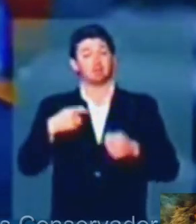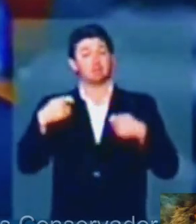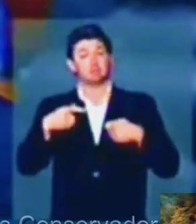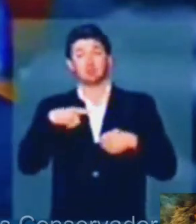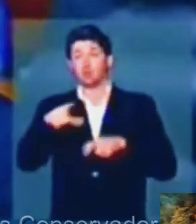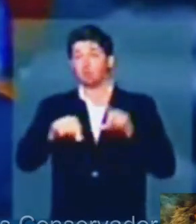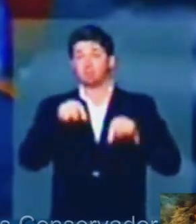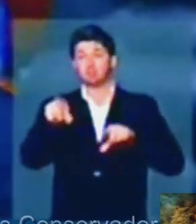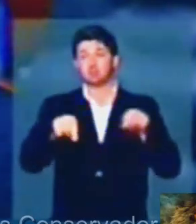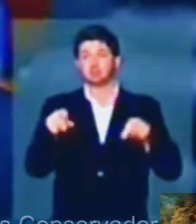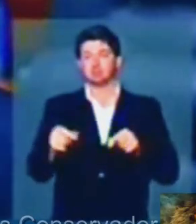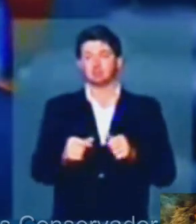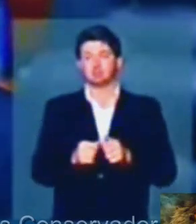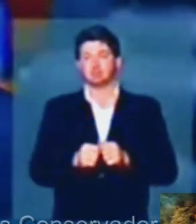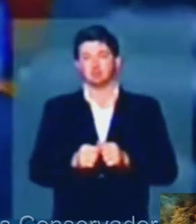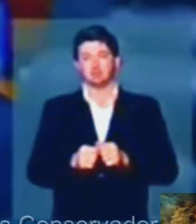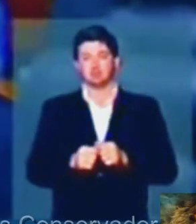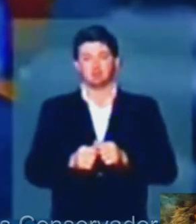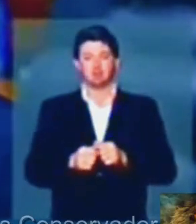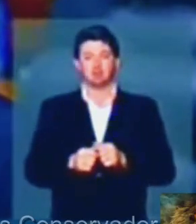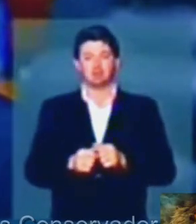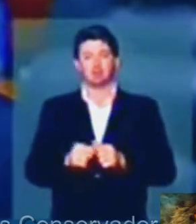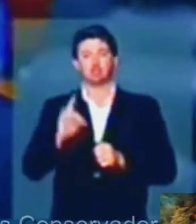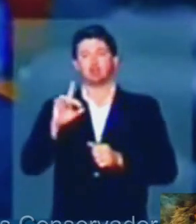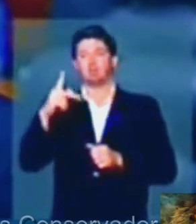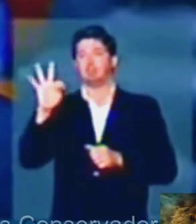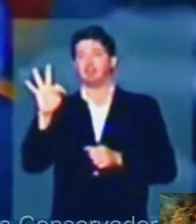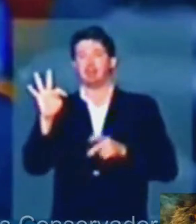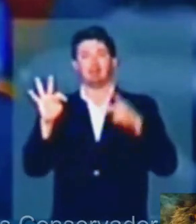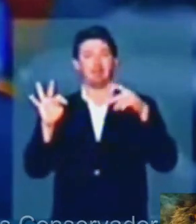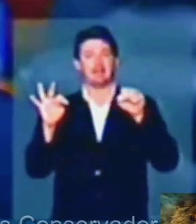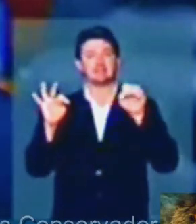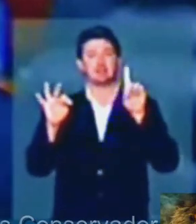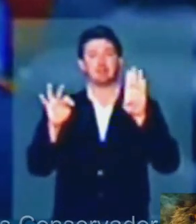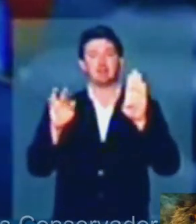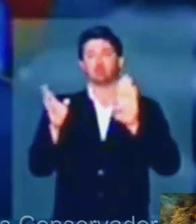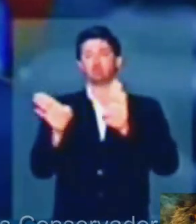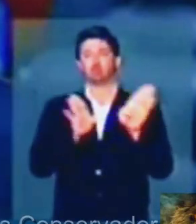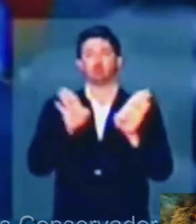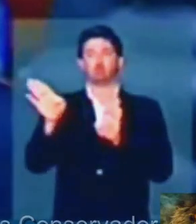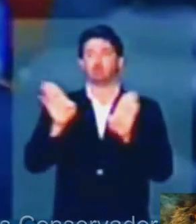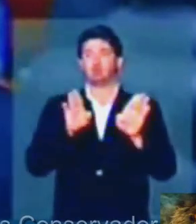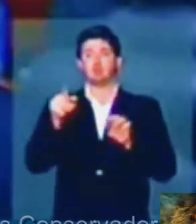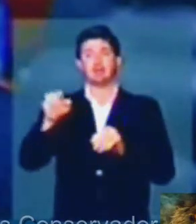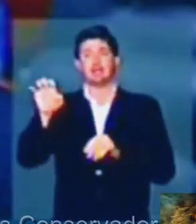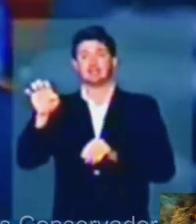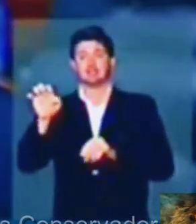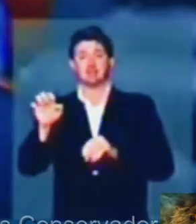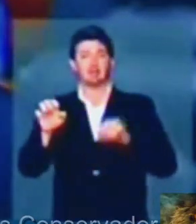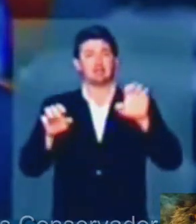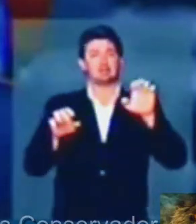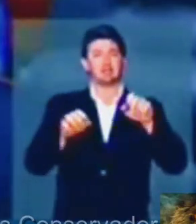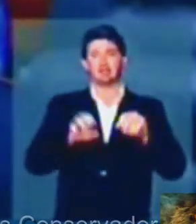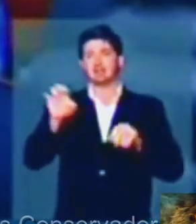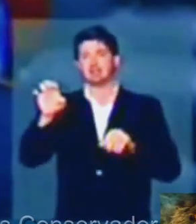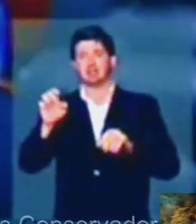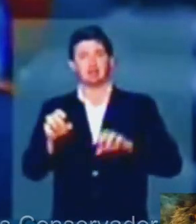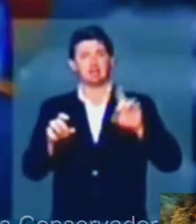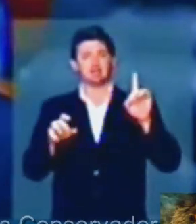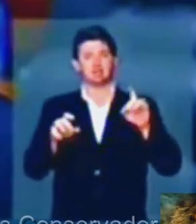que ter opções fora do binômio PT-PSDB, porque são de esquerda, lamentavelmente.